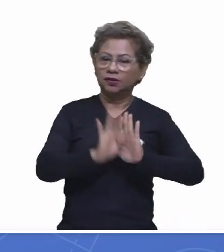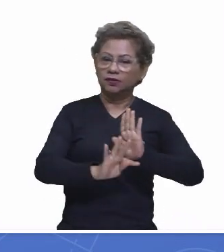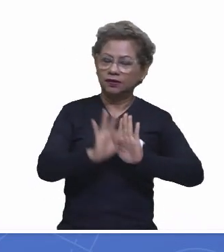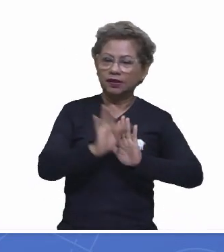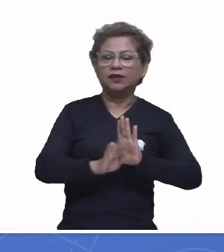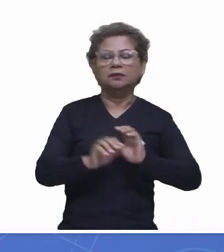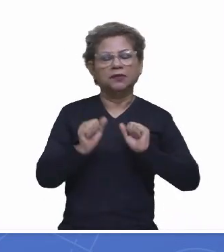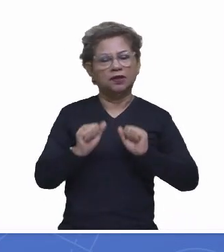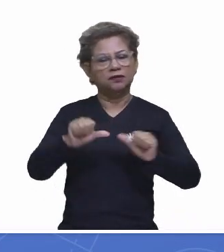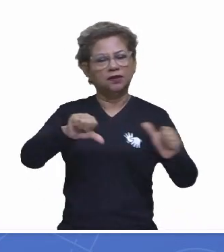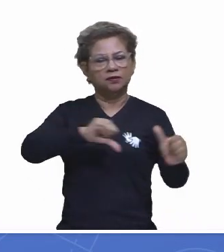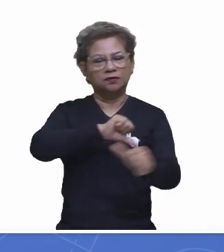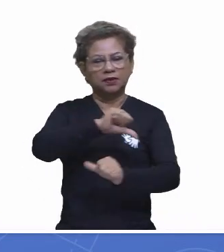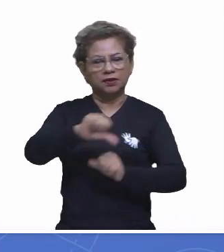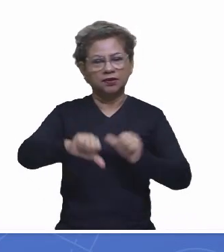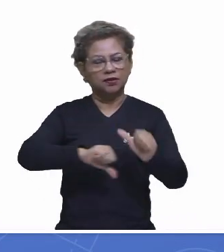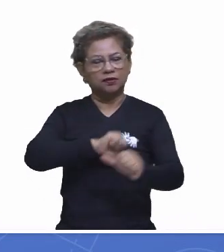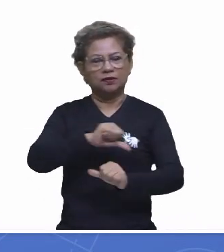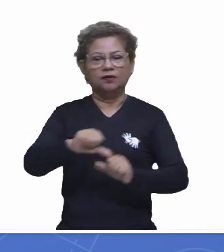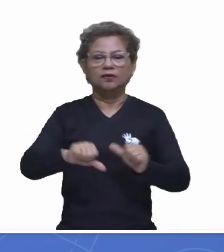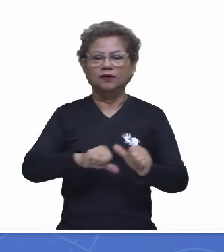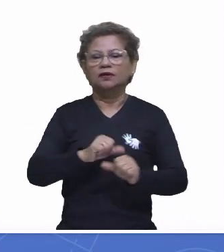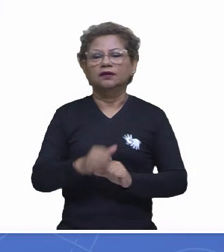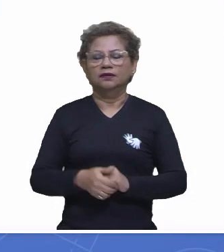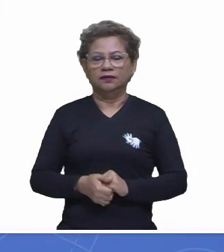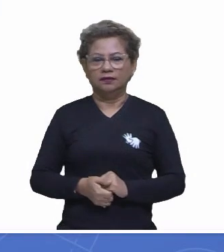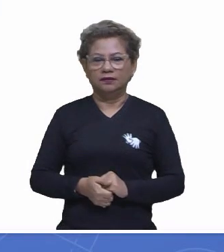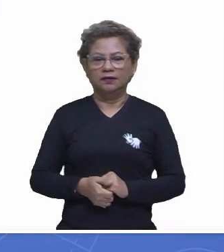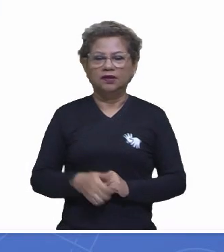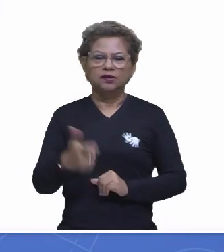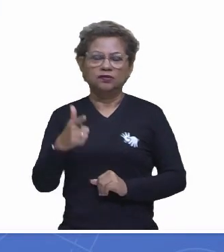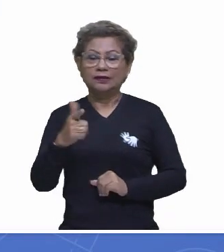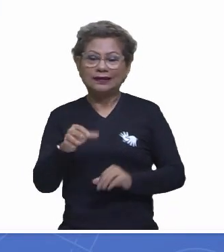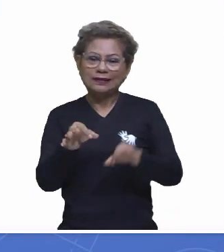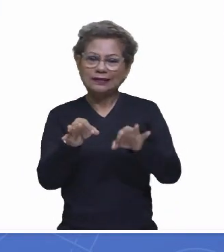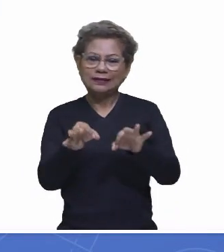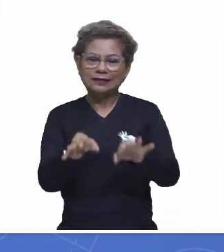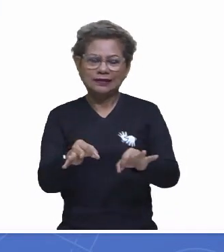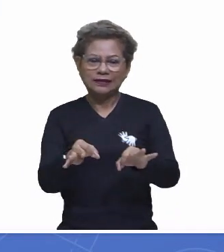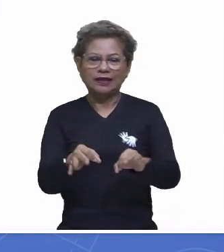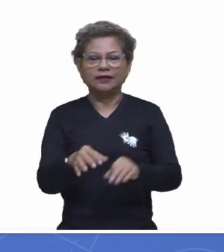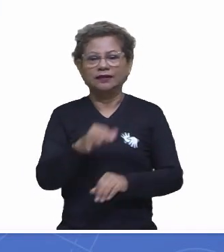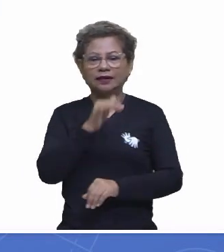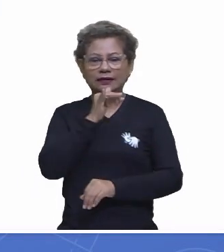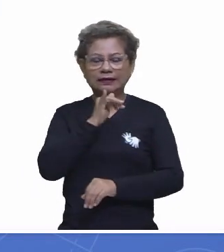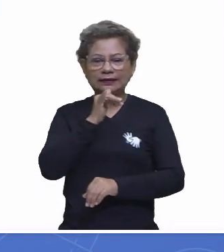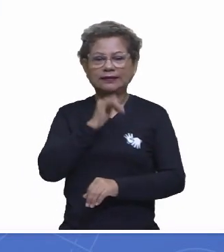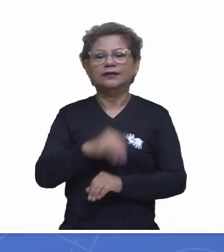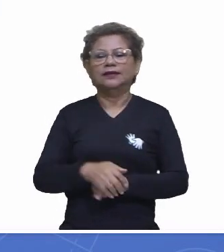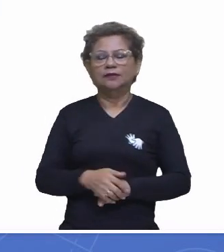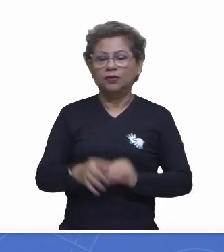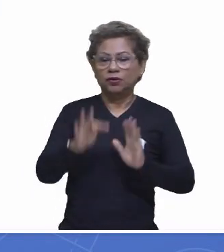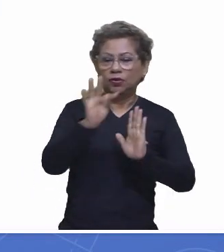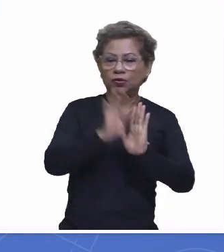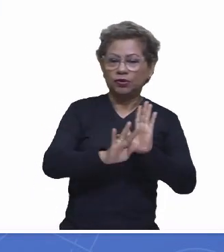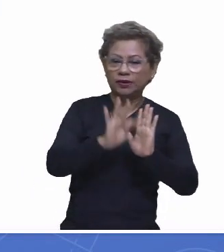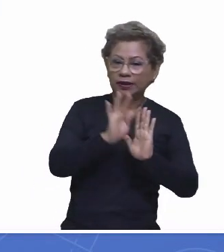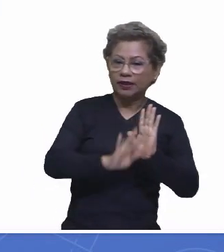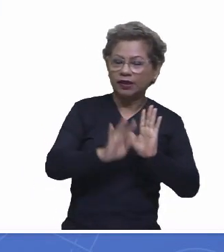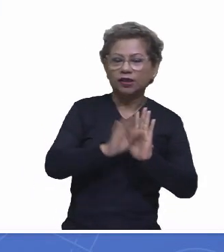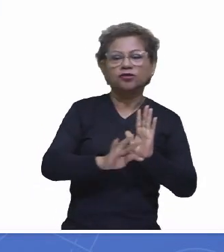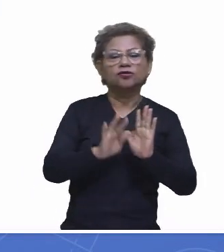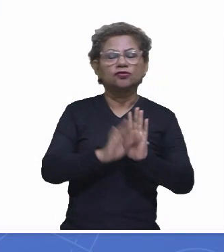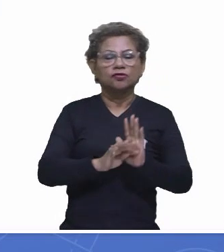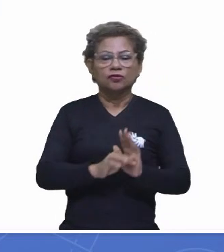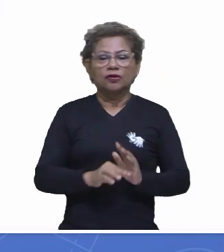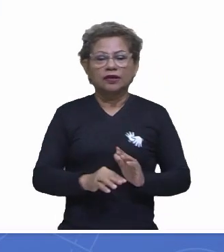essa troca, então, aí de posição. Não existe, então, quando a gente fala uma questão como essa, que não vem a partir de um texto, que não traz um